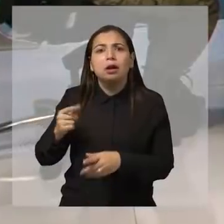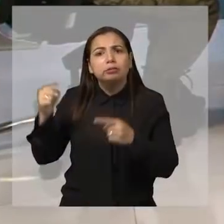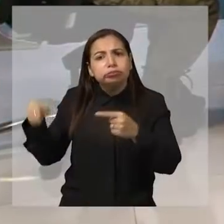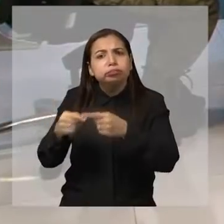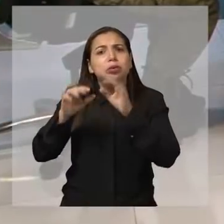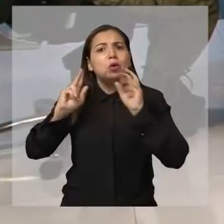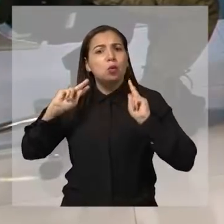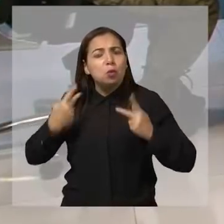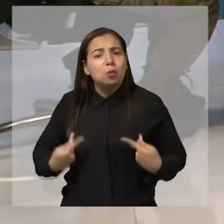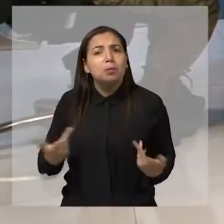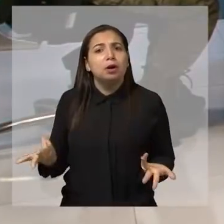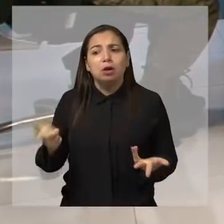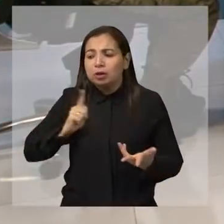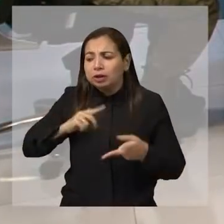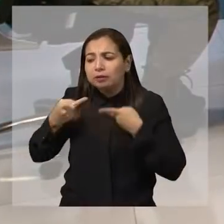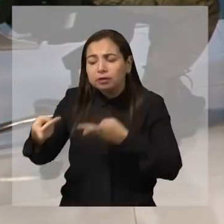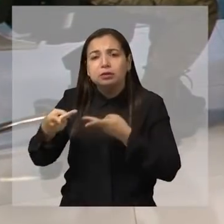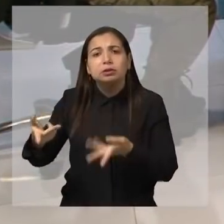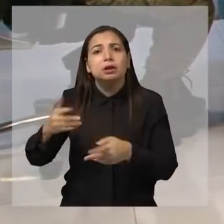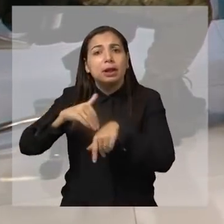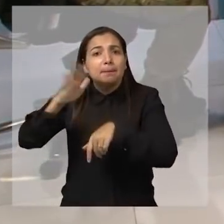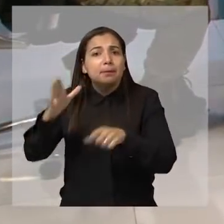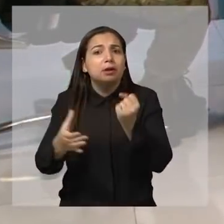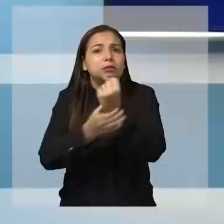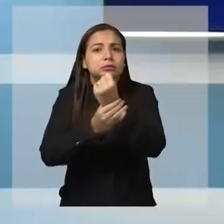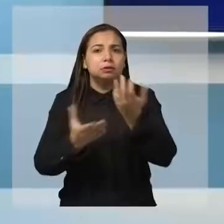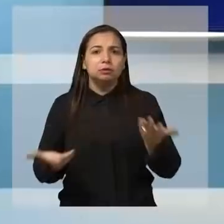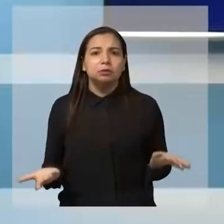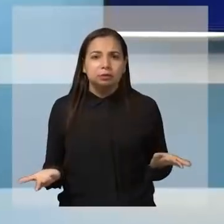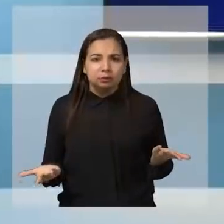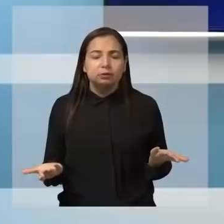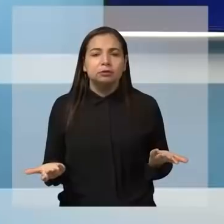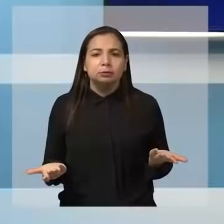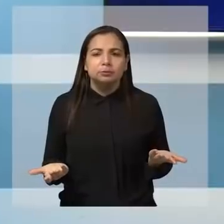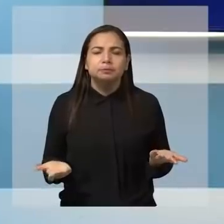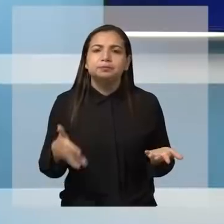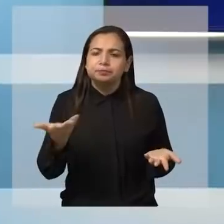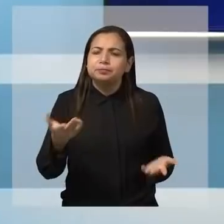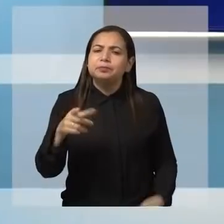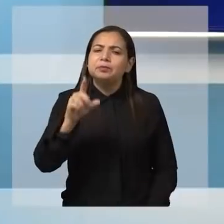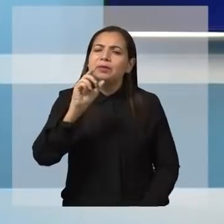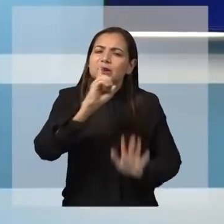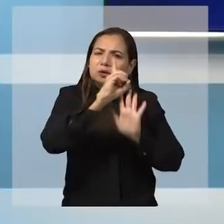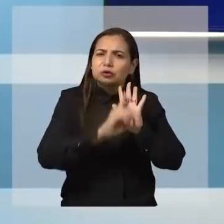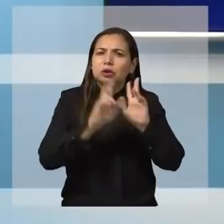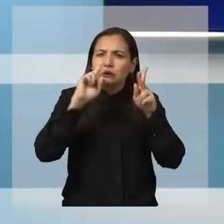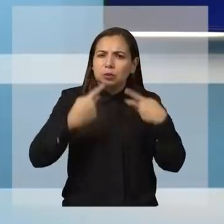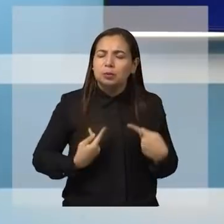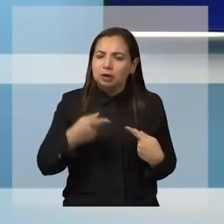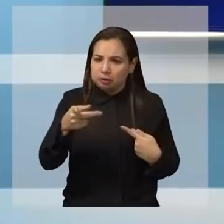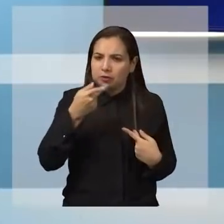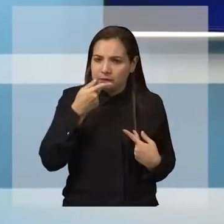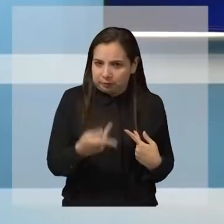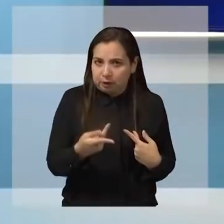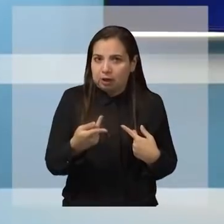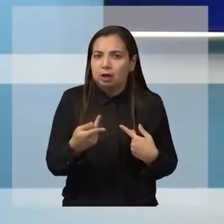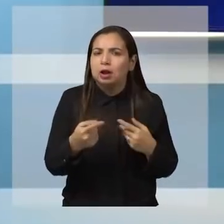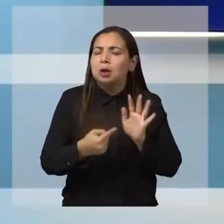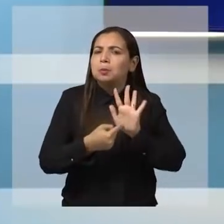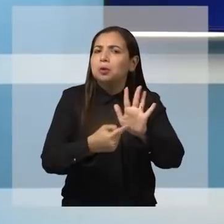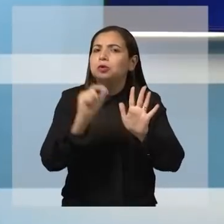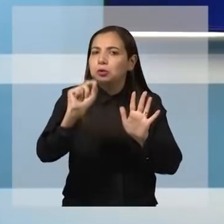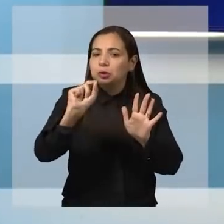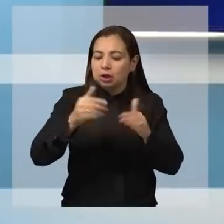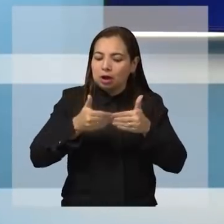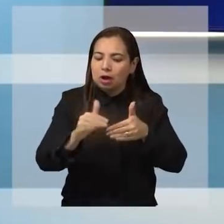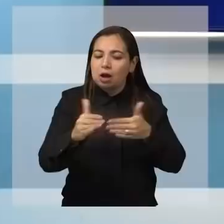mais segurança. Na perspectiva dos direitos humanos, que aqui o preso tem direitos, você está mostrando, então, que a partir de